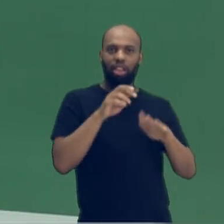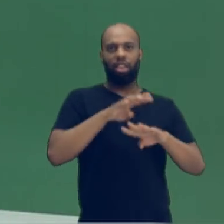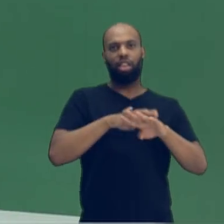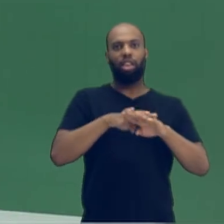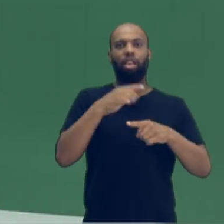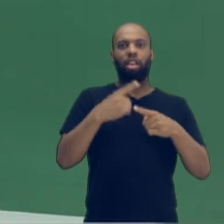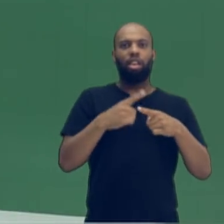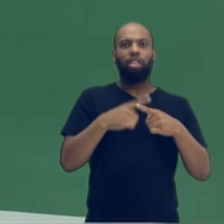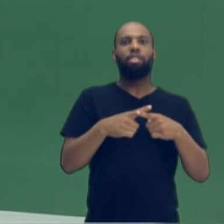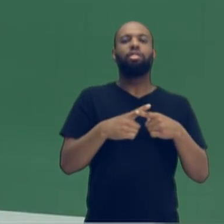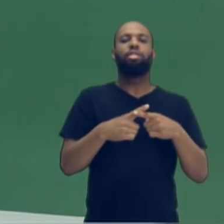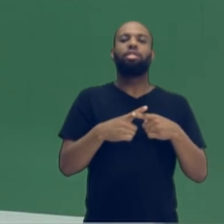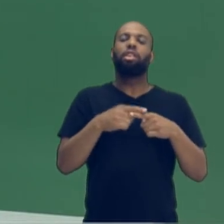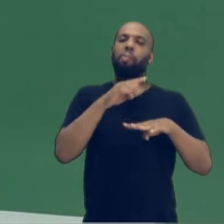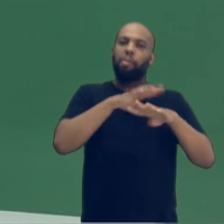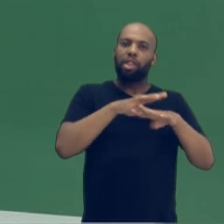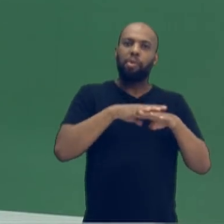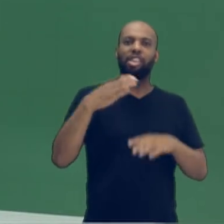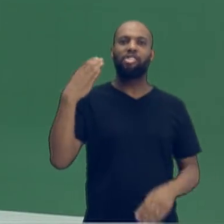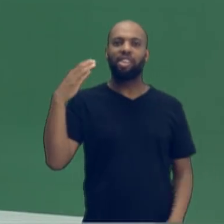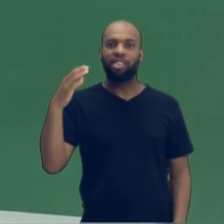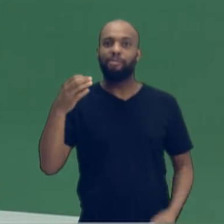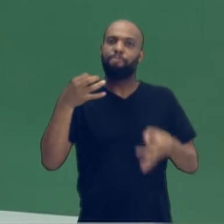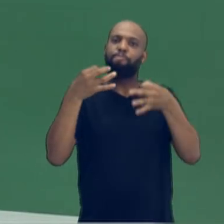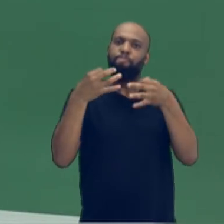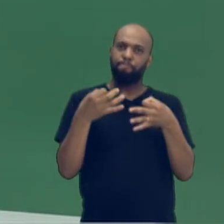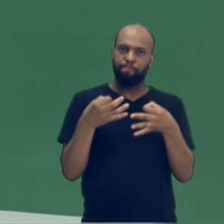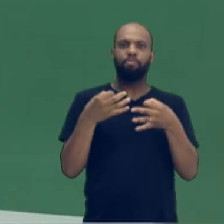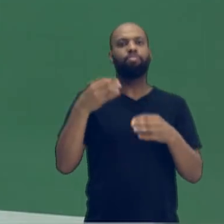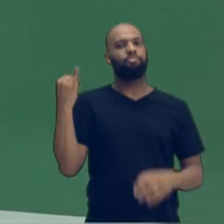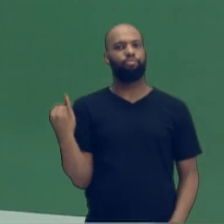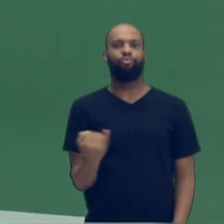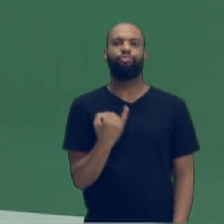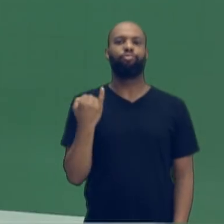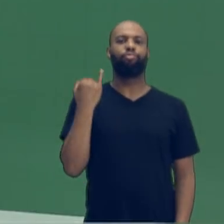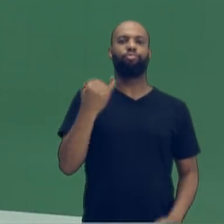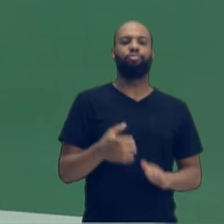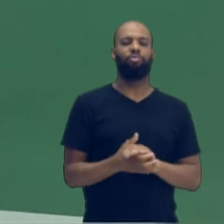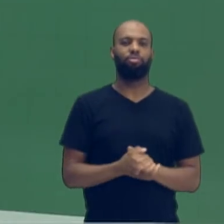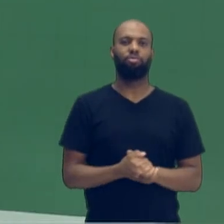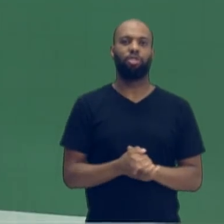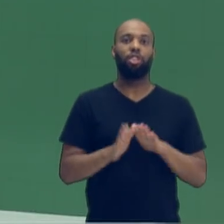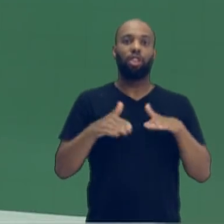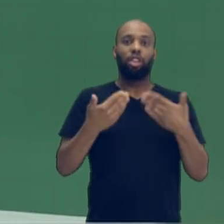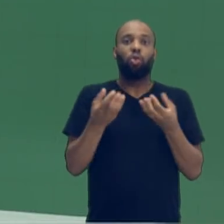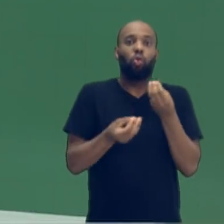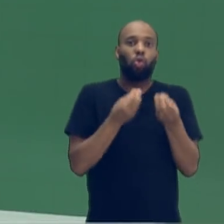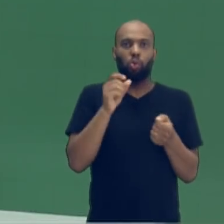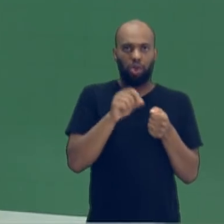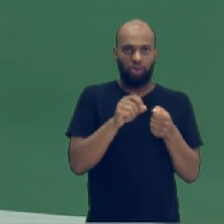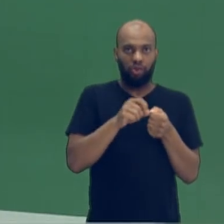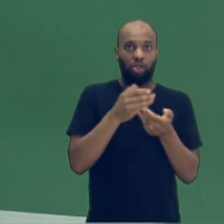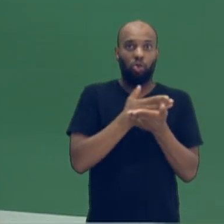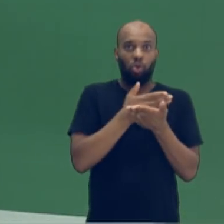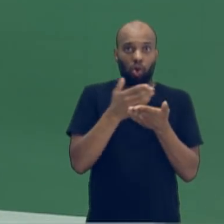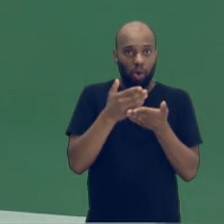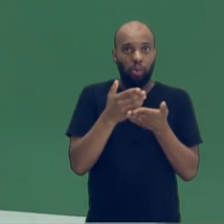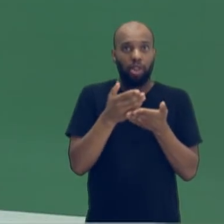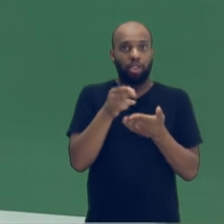para a matemática, sendo uma ciência exata, né, é um fato bastante importante. Então, como é que eu faço? Né? Eu vou começar introduzindo o